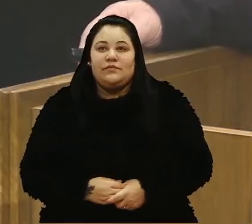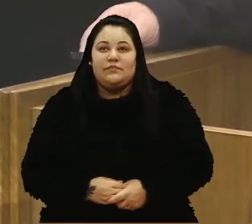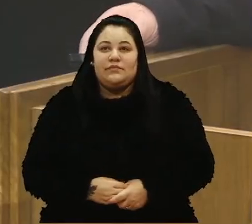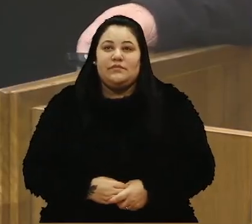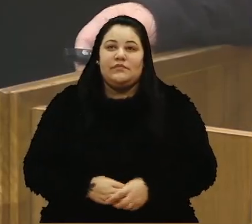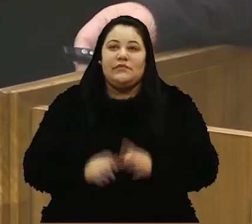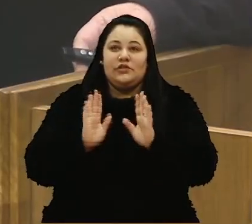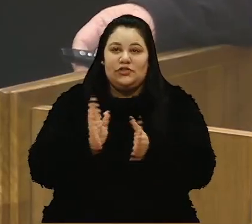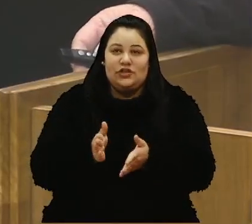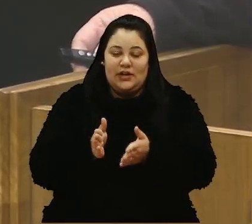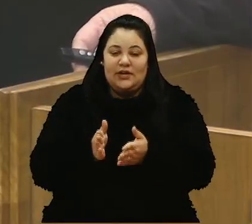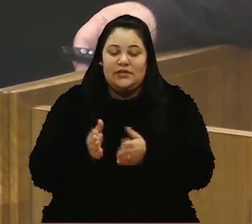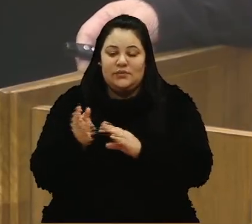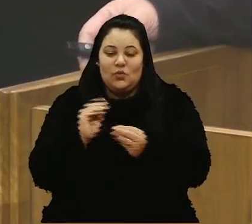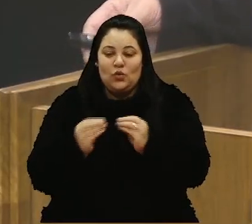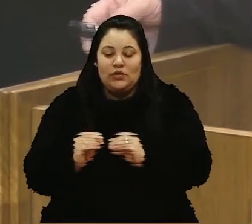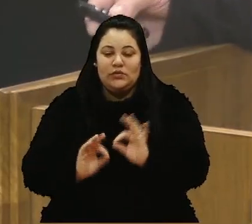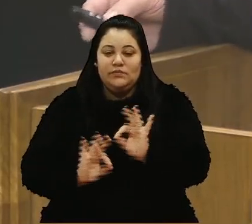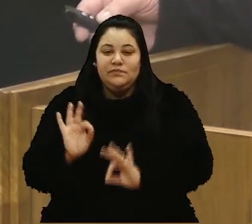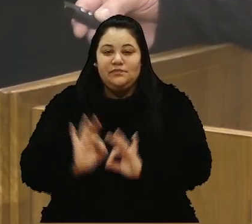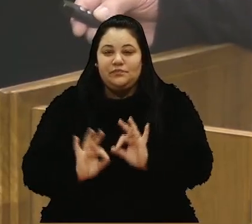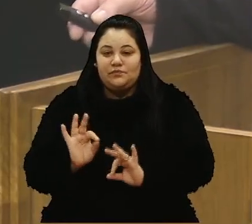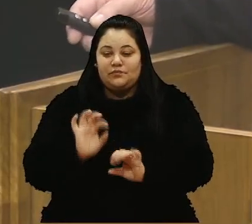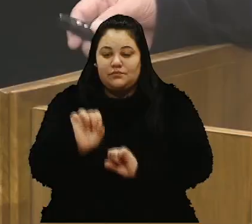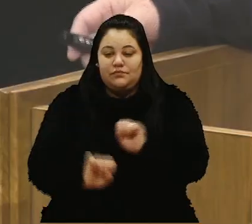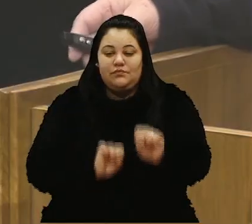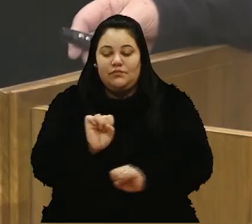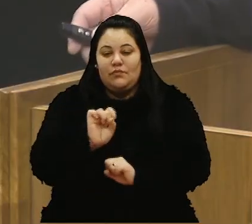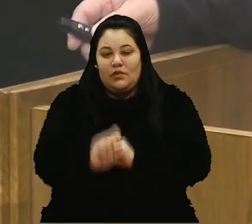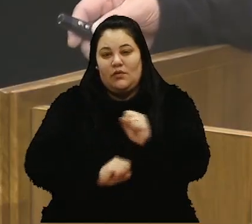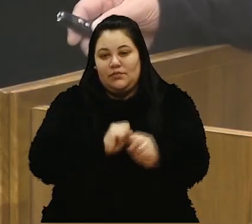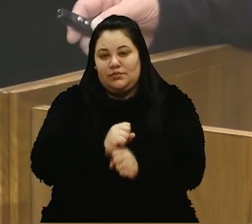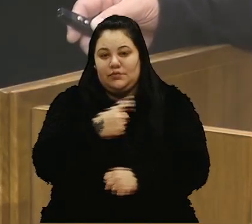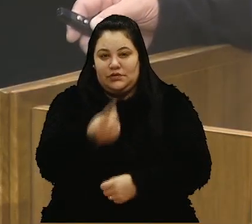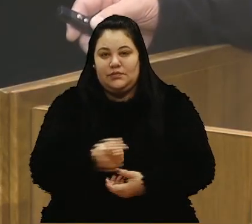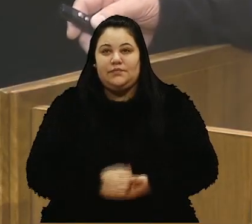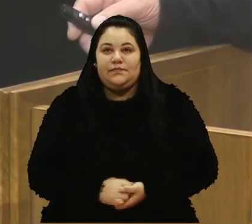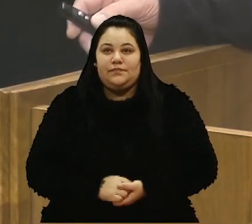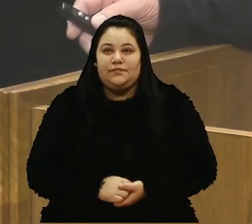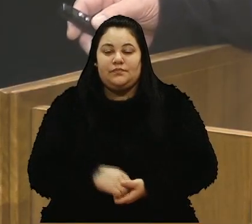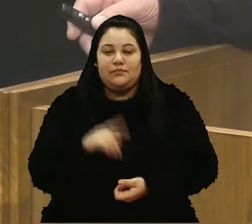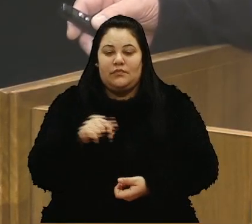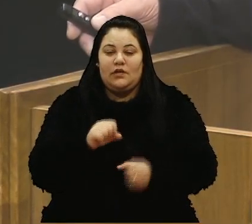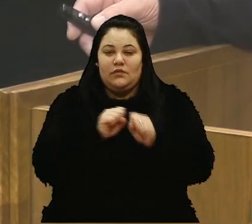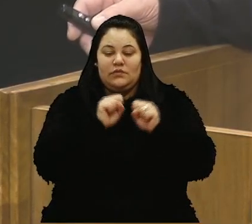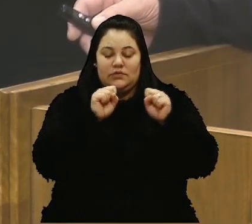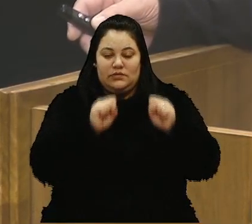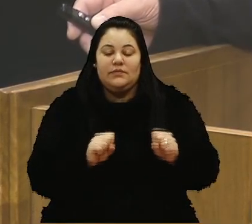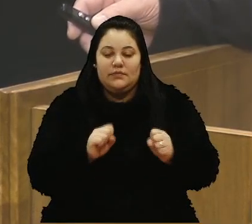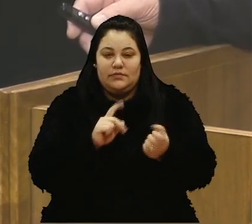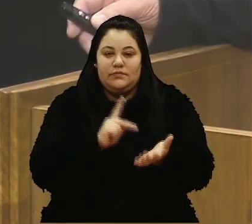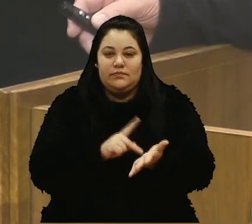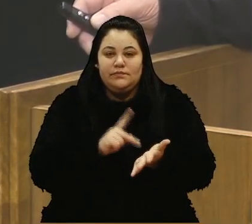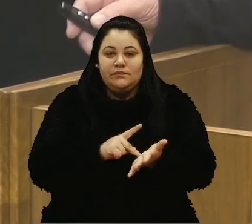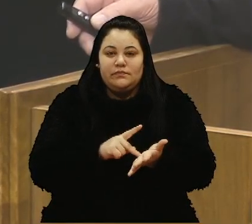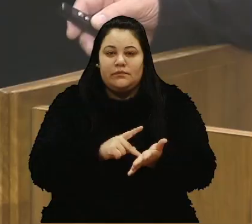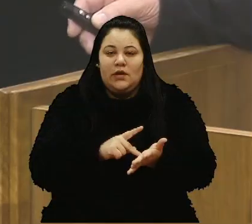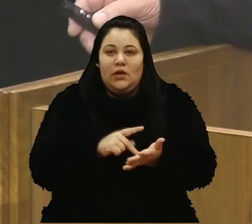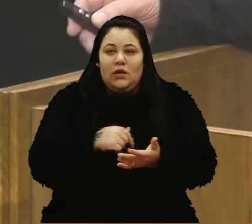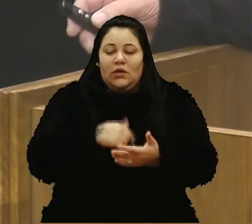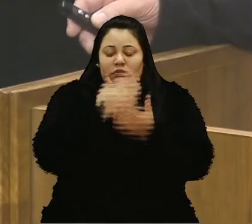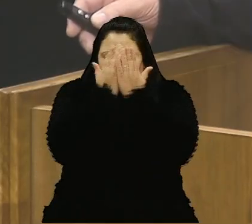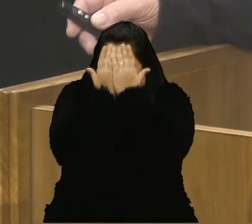estão sendo confeccionadas, né, as bicicletas a partir do ano que vem. Esse é um sistema, de fato, quando eu